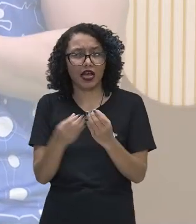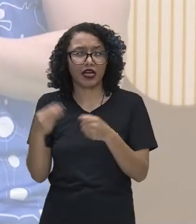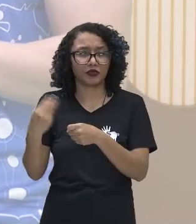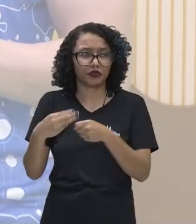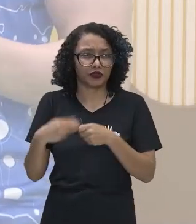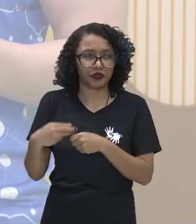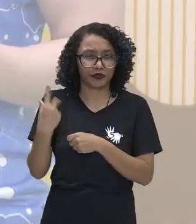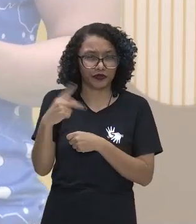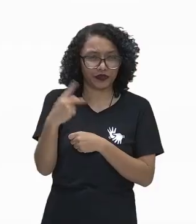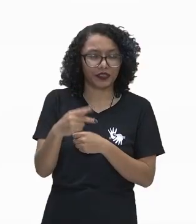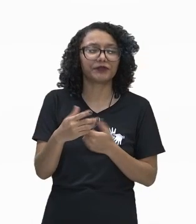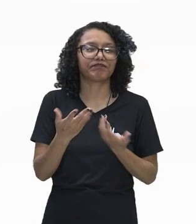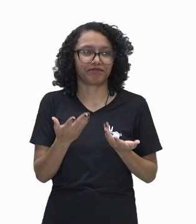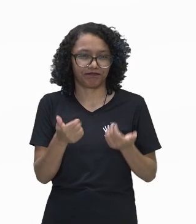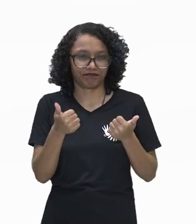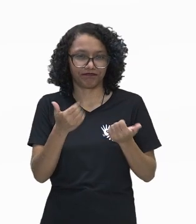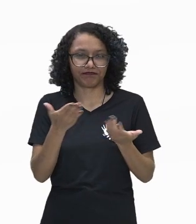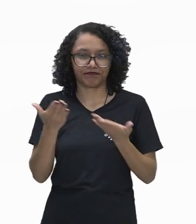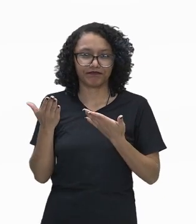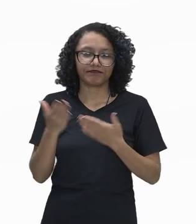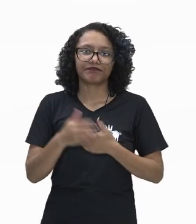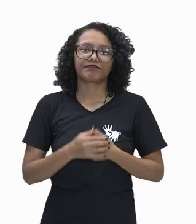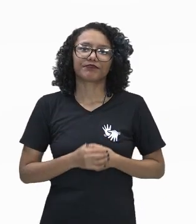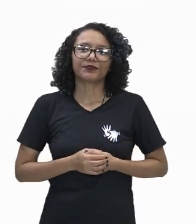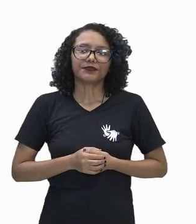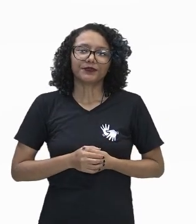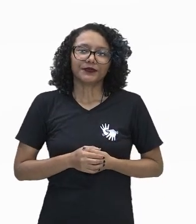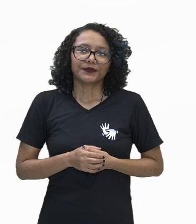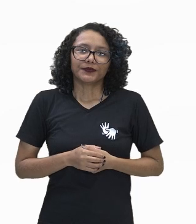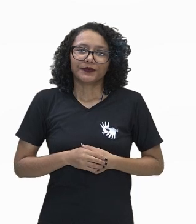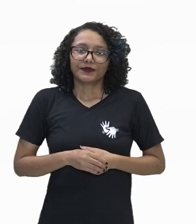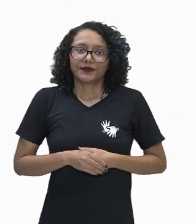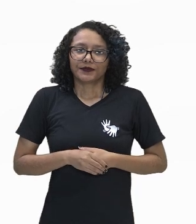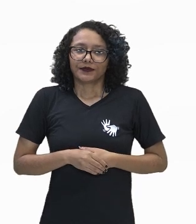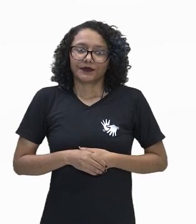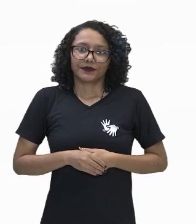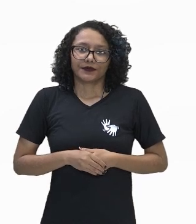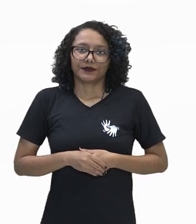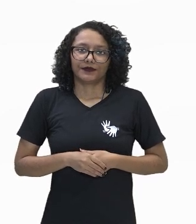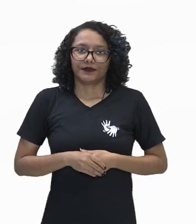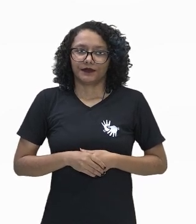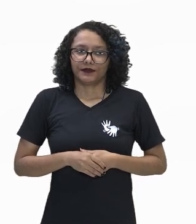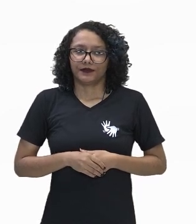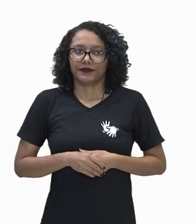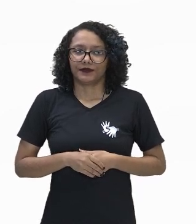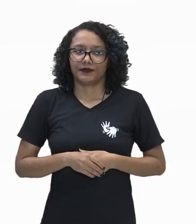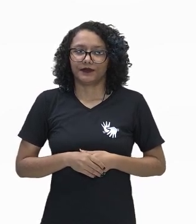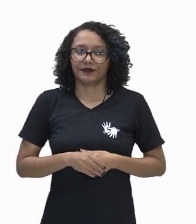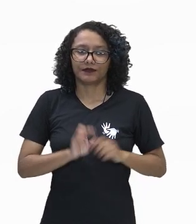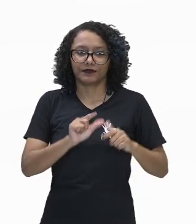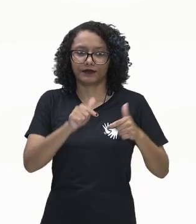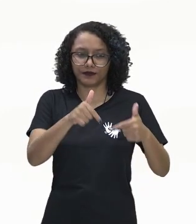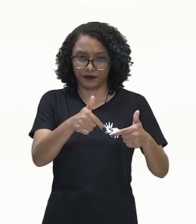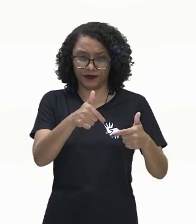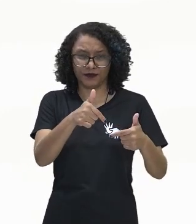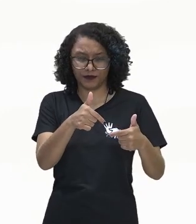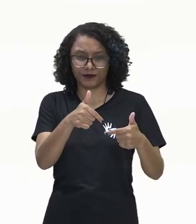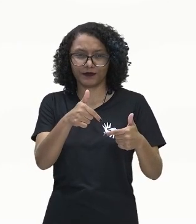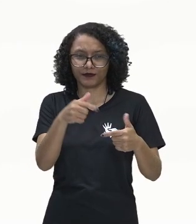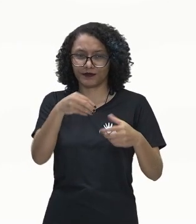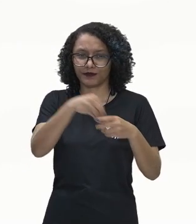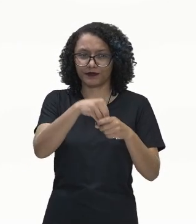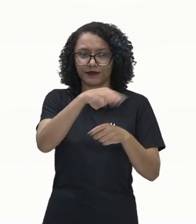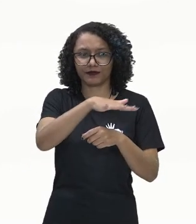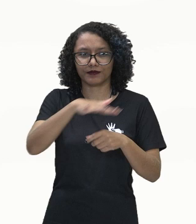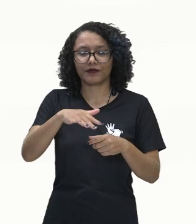exemplo. Acompanhem comigo. Bem, vocês podem atuar, né, como protagonistas no